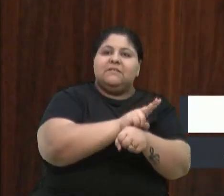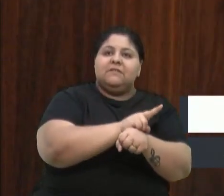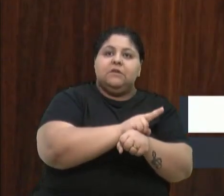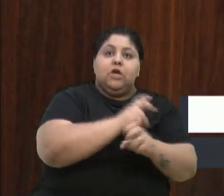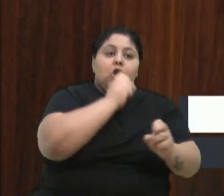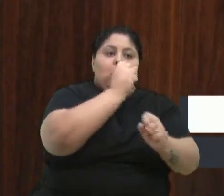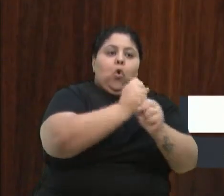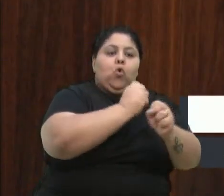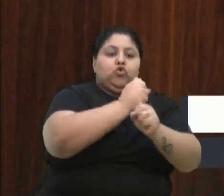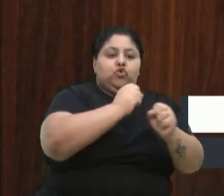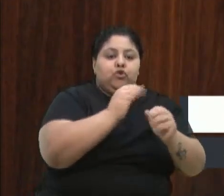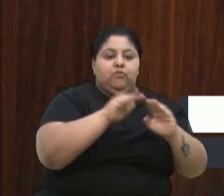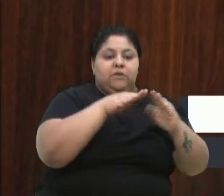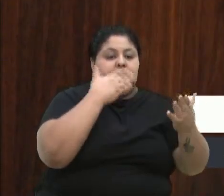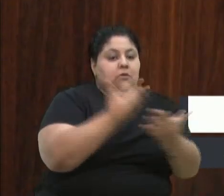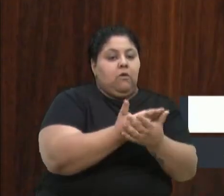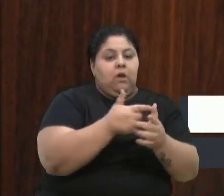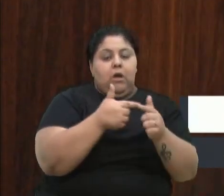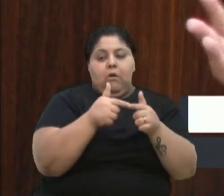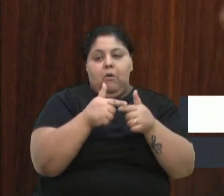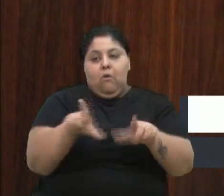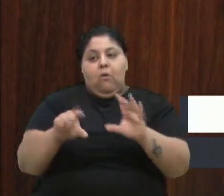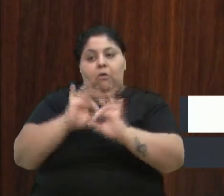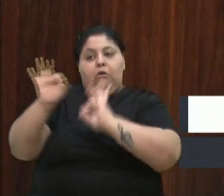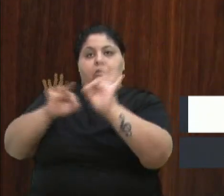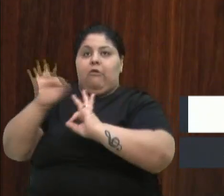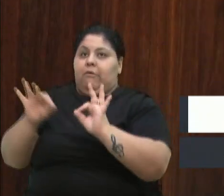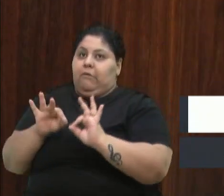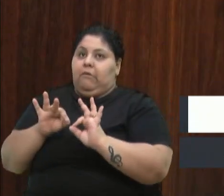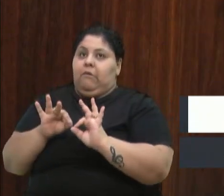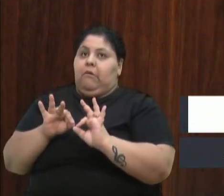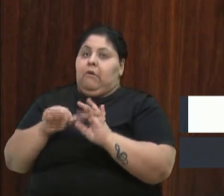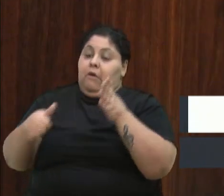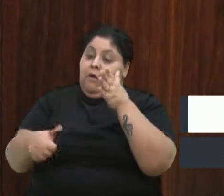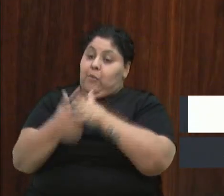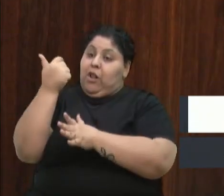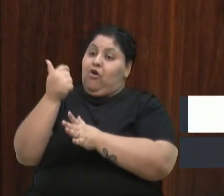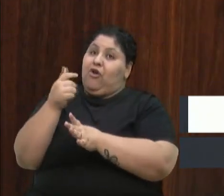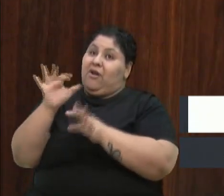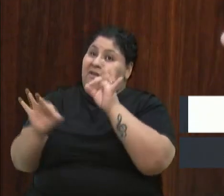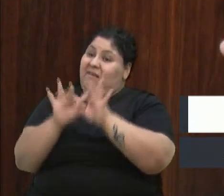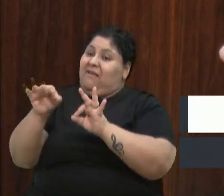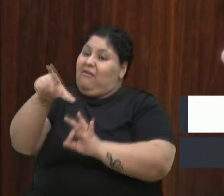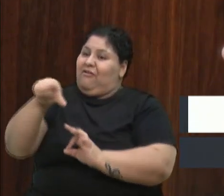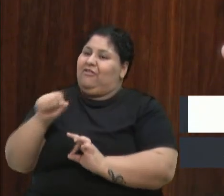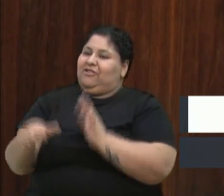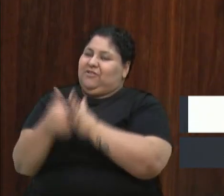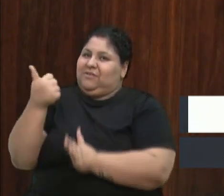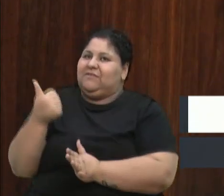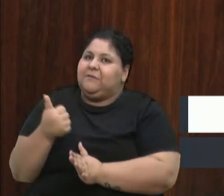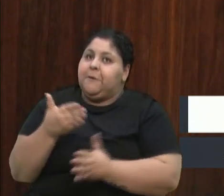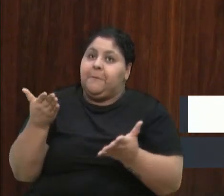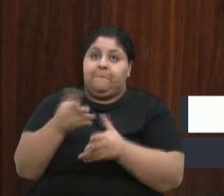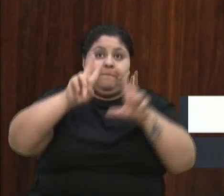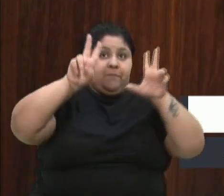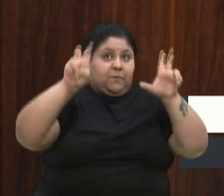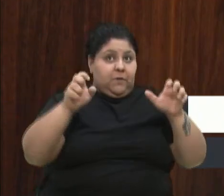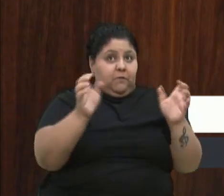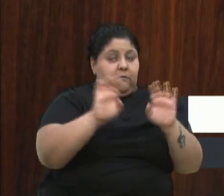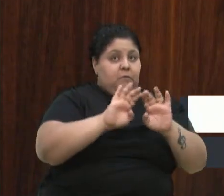são modulares. Já resolve um problemão de falta de vaga na nossa região, do